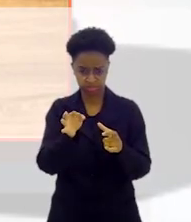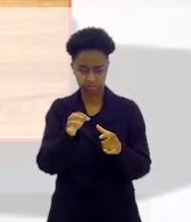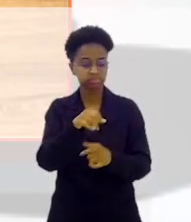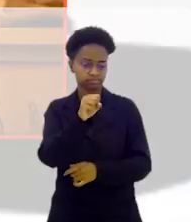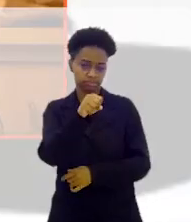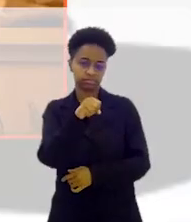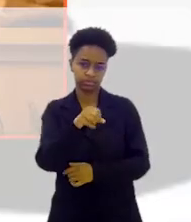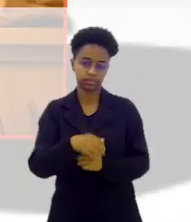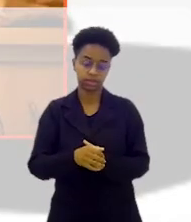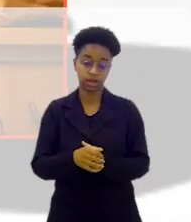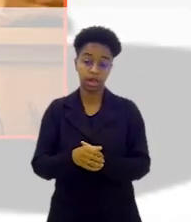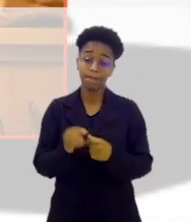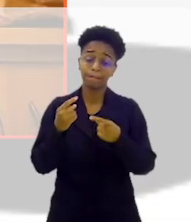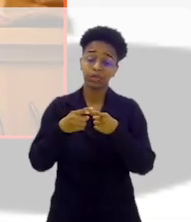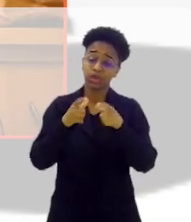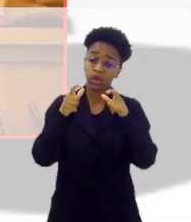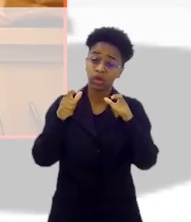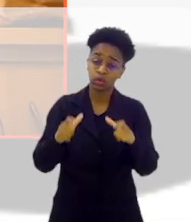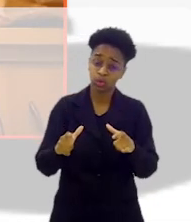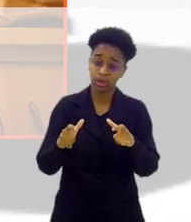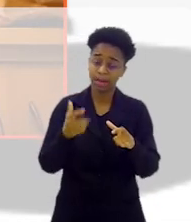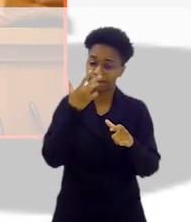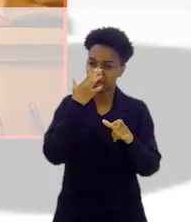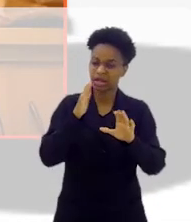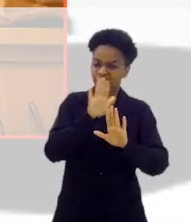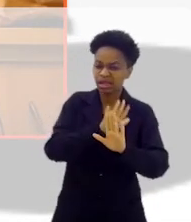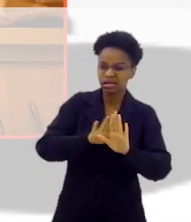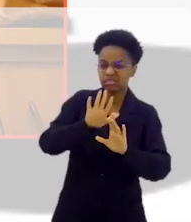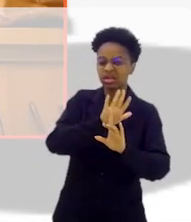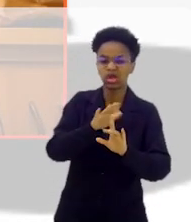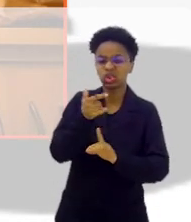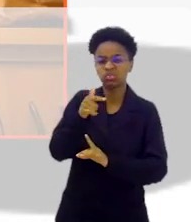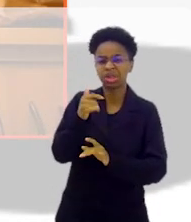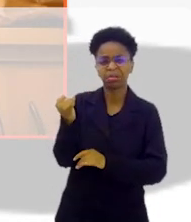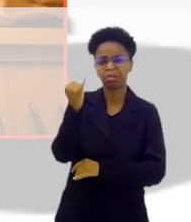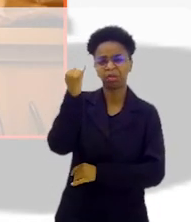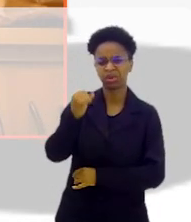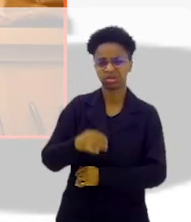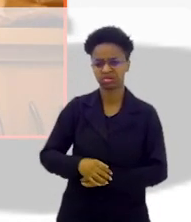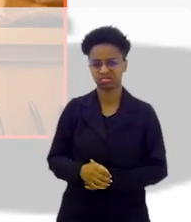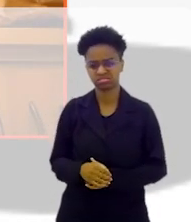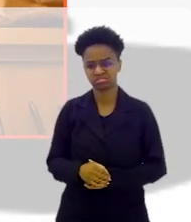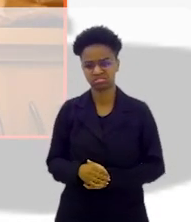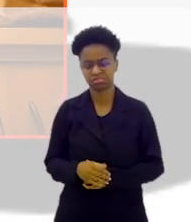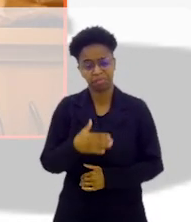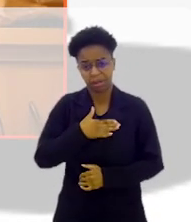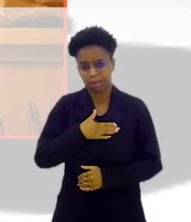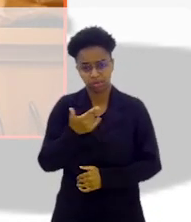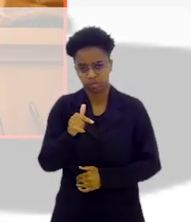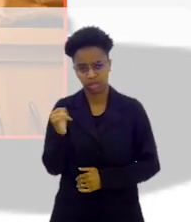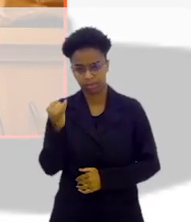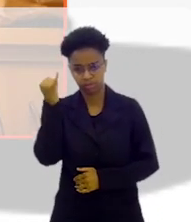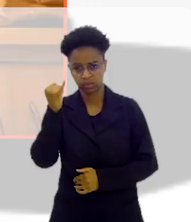isso? O ambiente, ele existe, o pano de fundo, ele não tem muita importância na minha